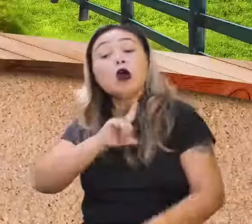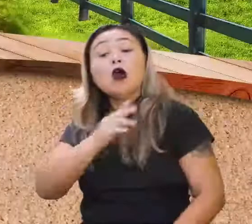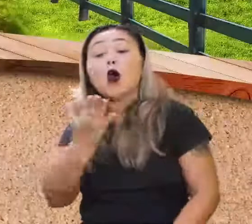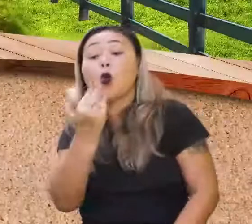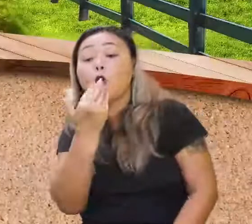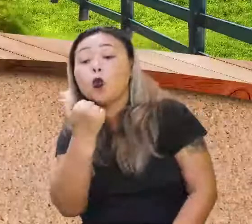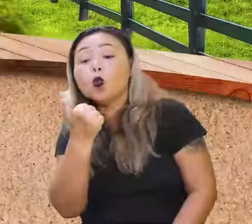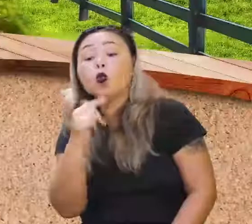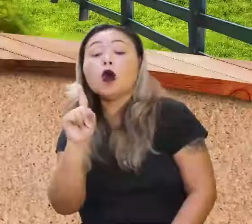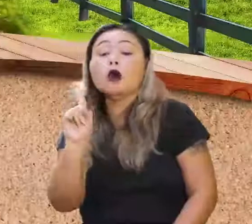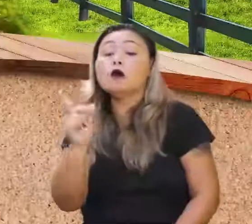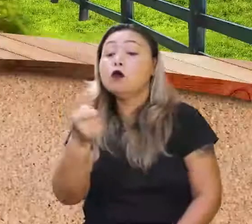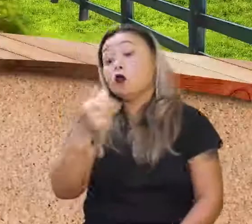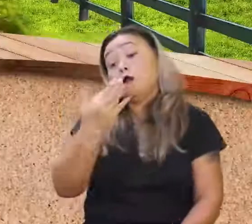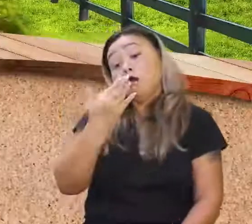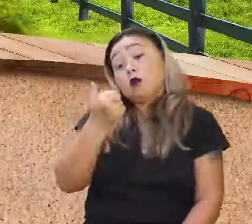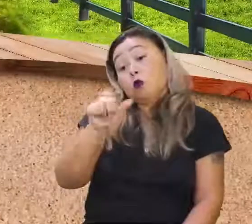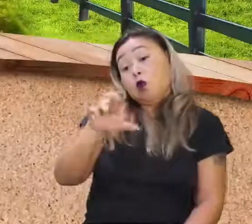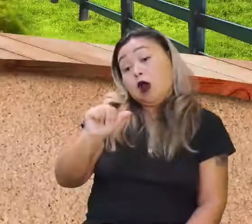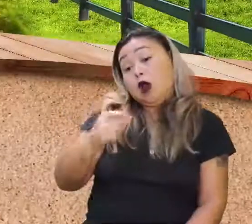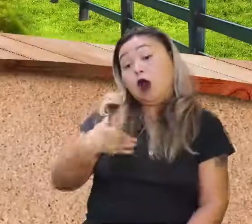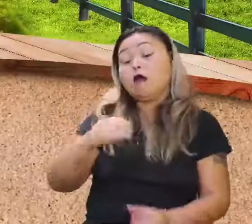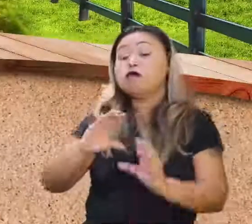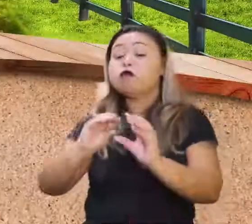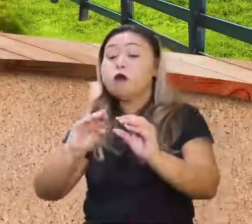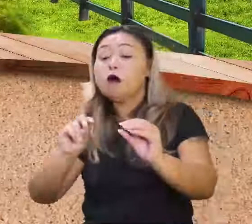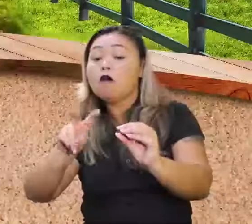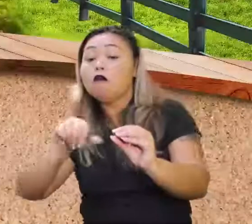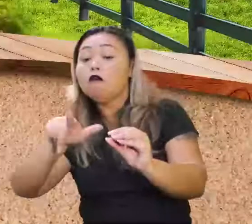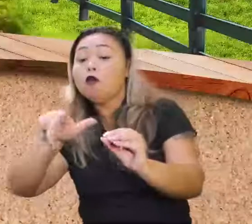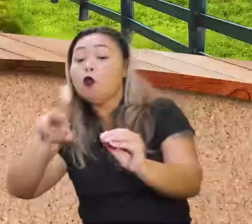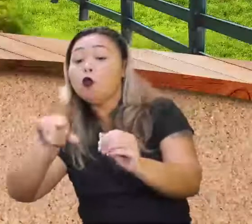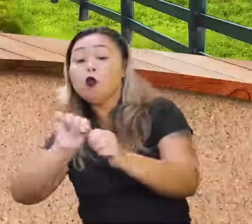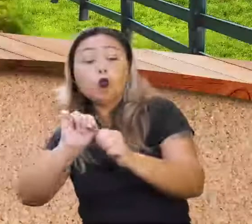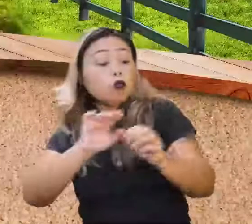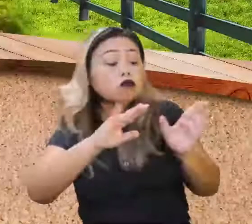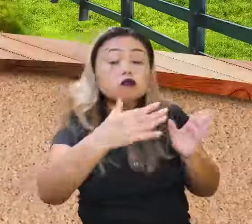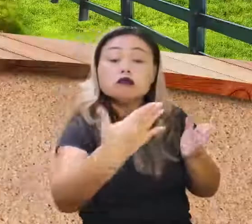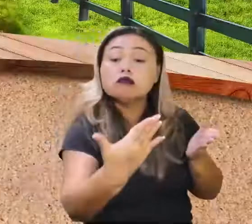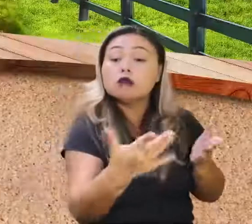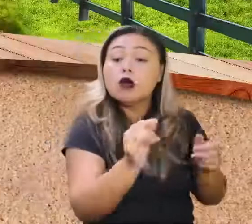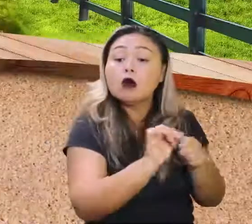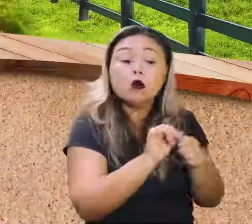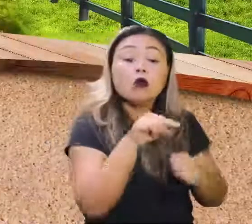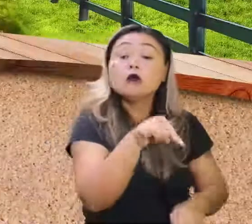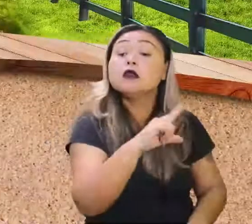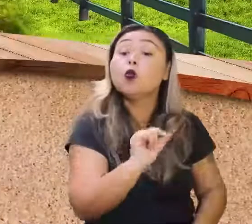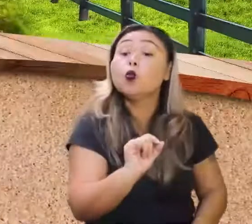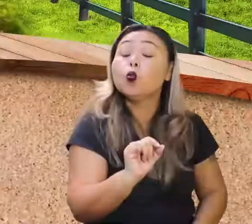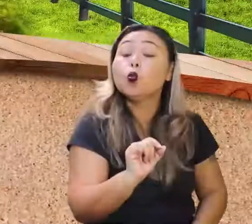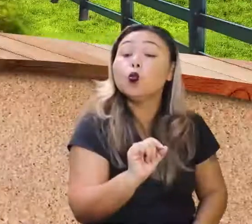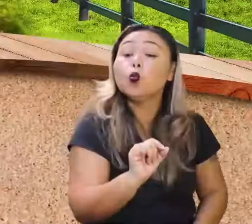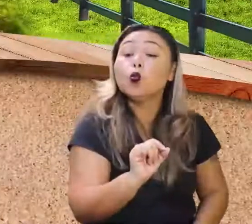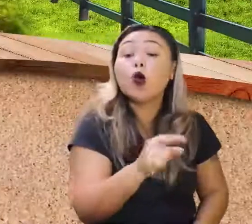alimento, seja esse alimento por ração ou por volumoso, e também no coxo, onde vai ter o quê, professor? Fonte de